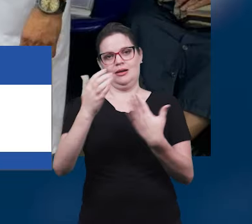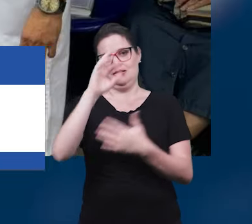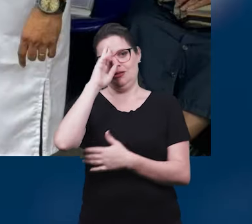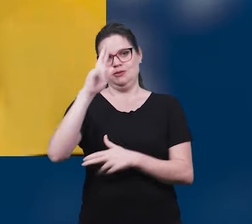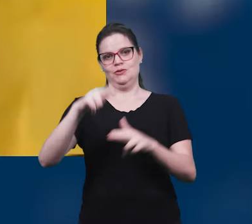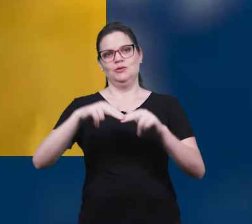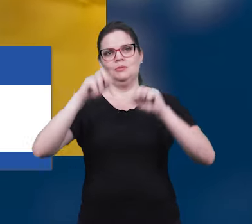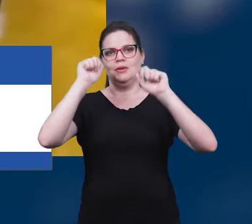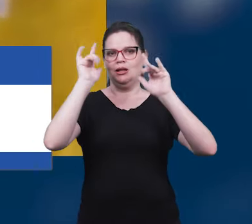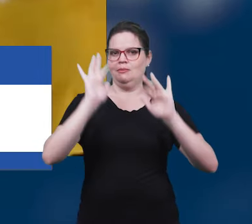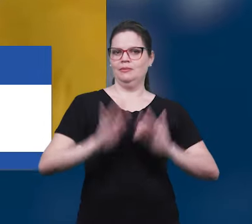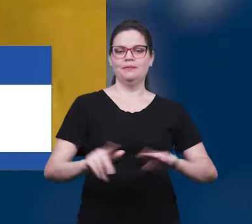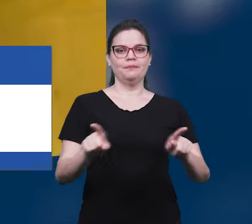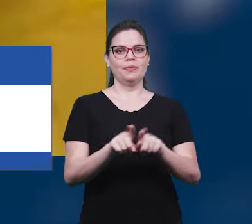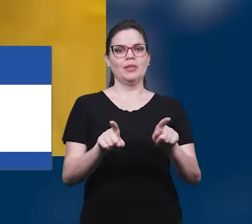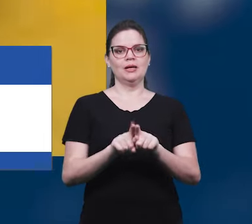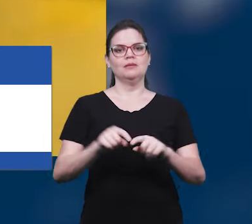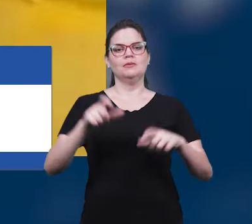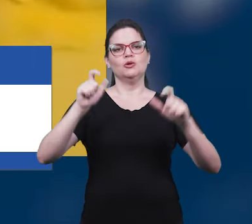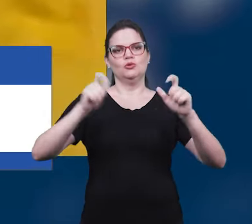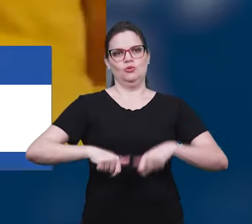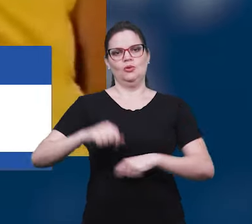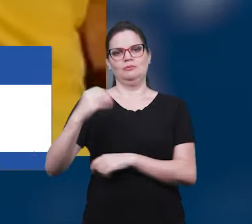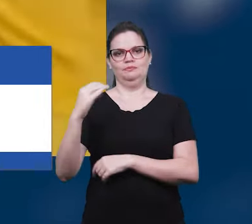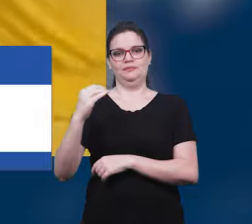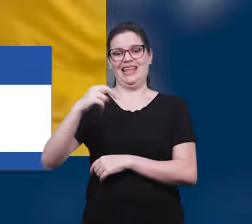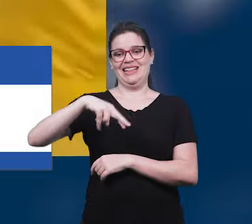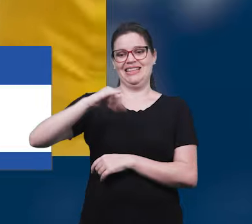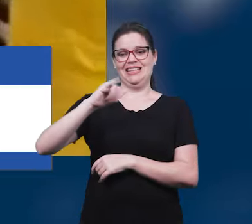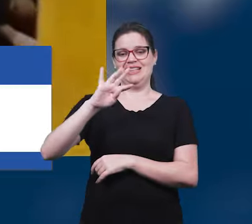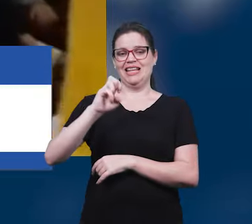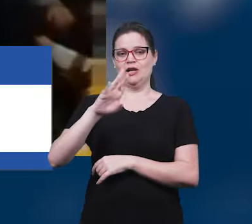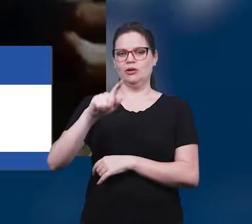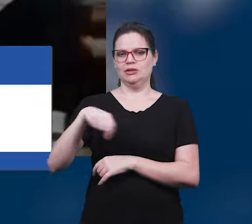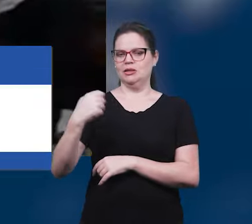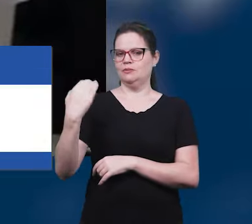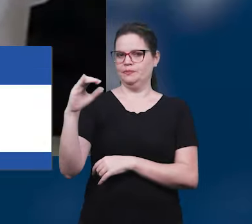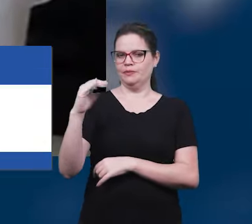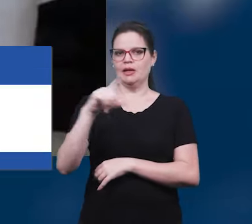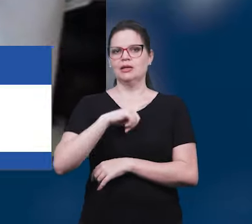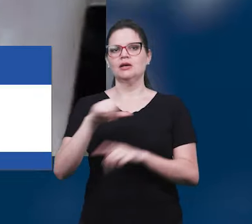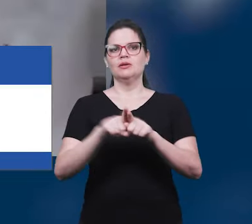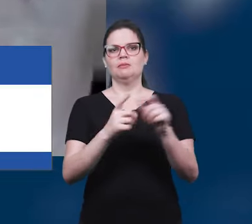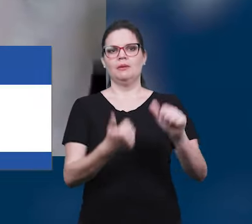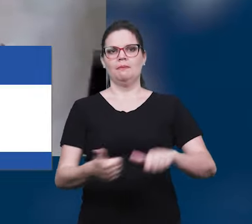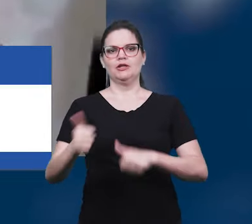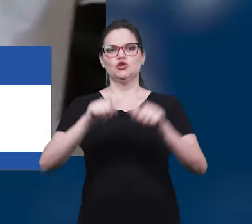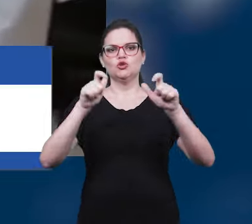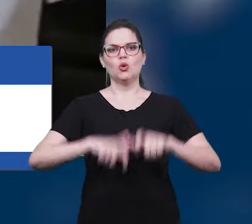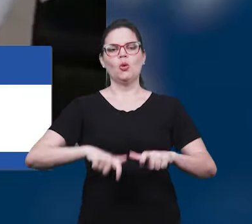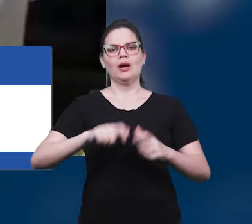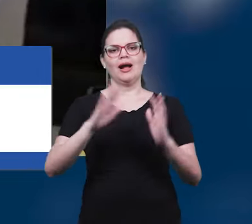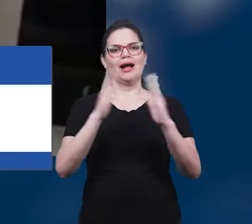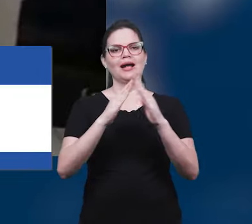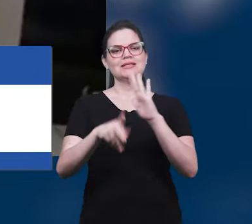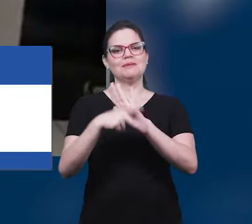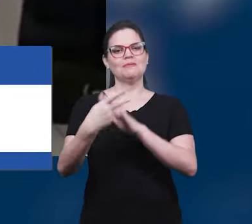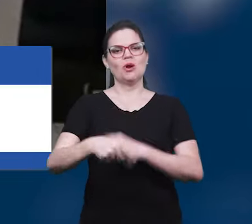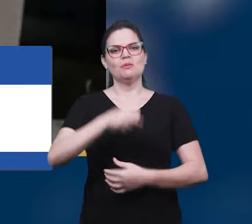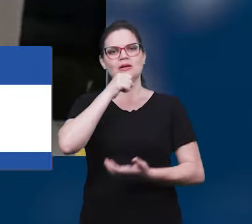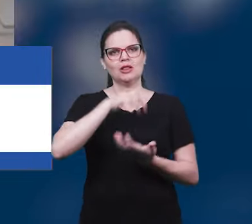esta bênção e também em Niterói foi realizado batismo e uma casa de repouso as irmãs aceitar ao Senhor e